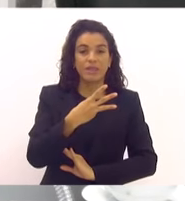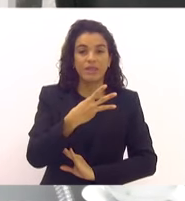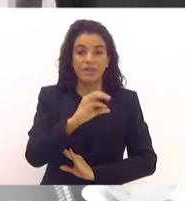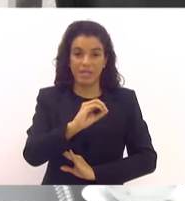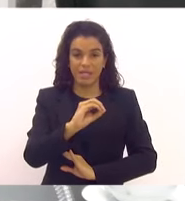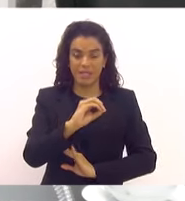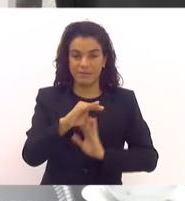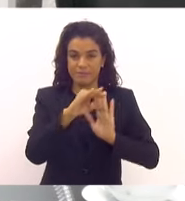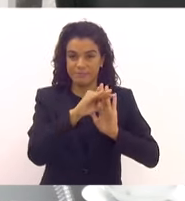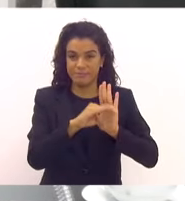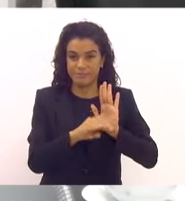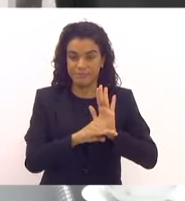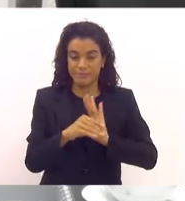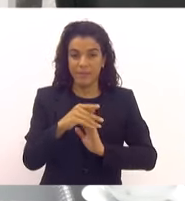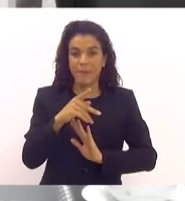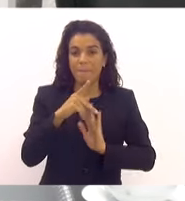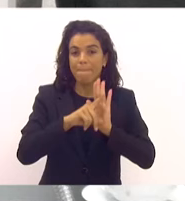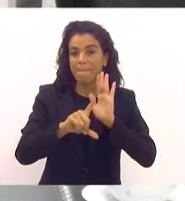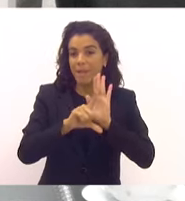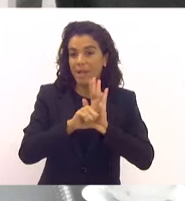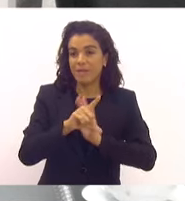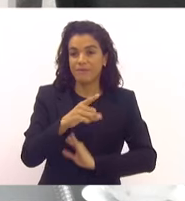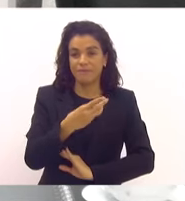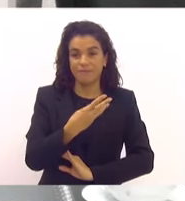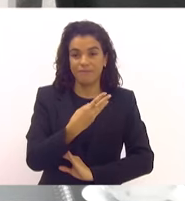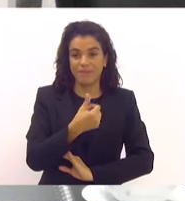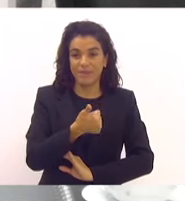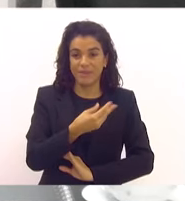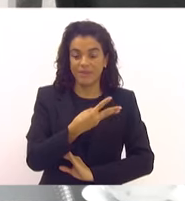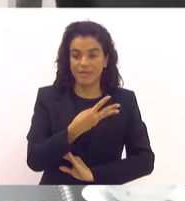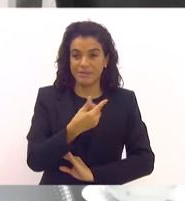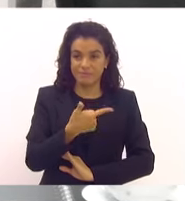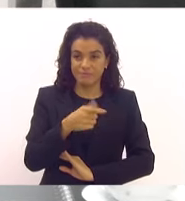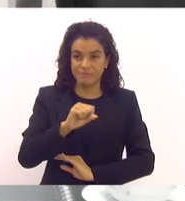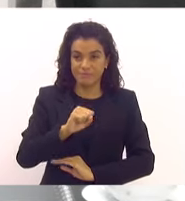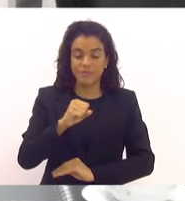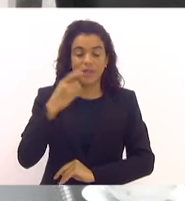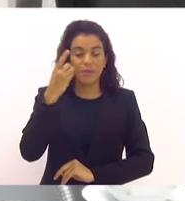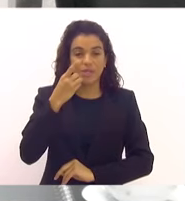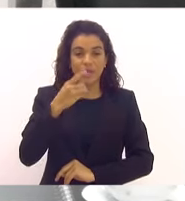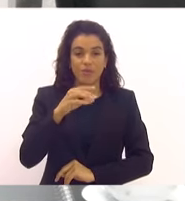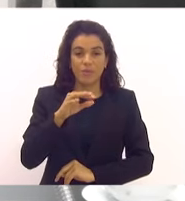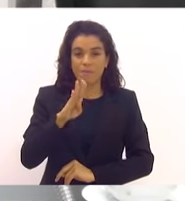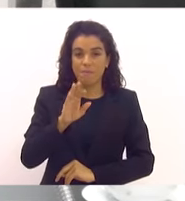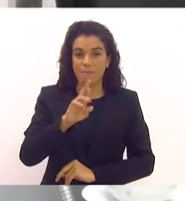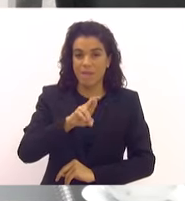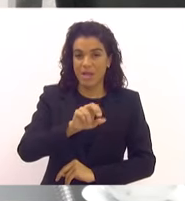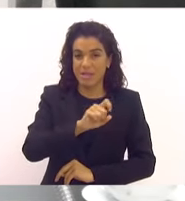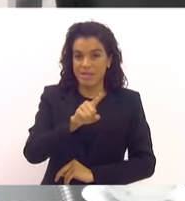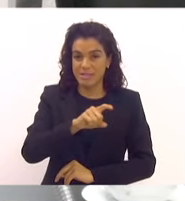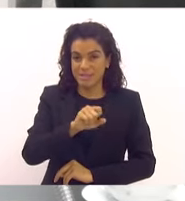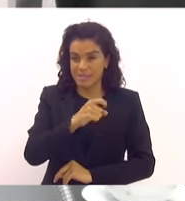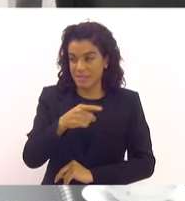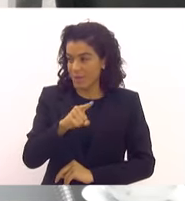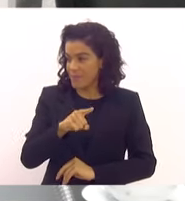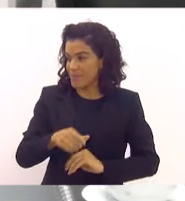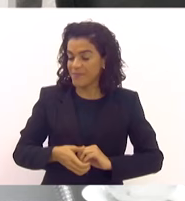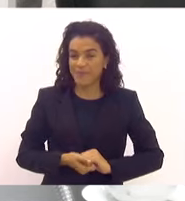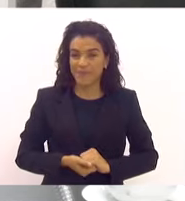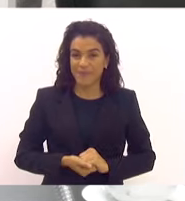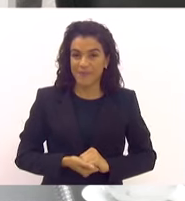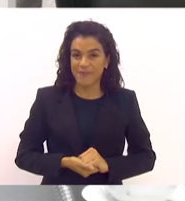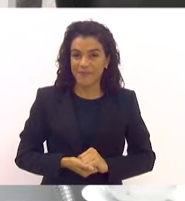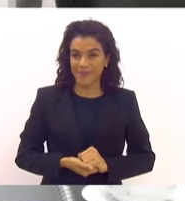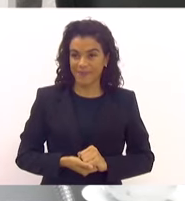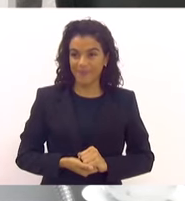30 da pauta. PL 1349, de 23, de autoria dos deputados Brazão, Dr. Deodalto, Pedro Ricardo, Élica Takimoto e Flávio